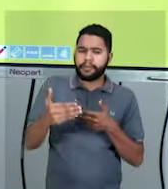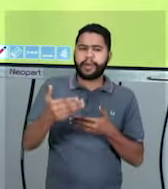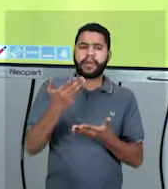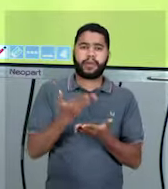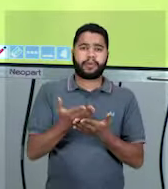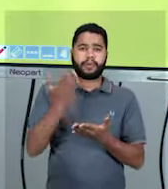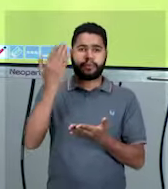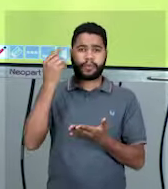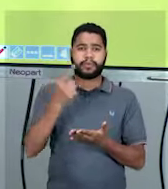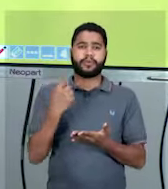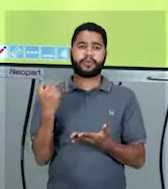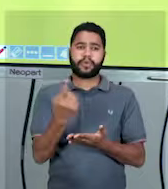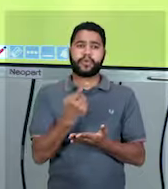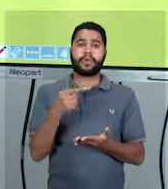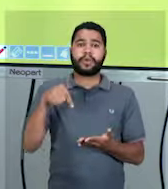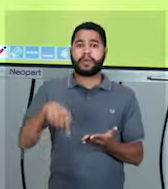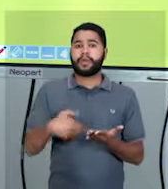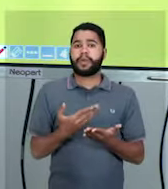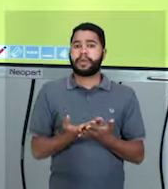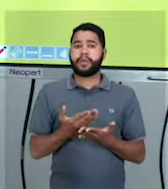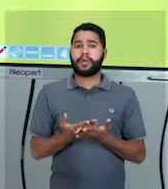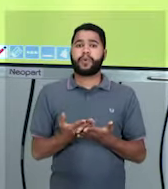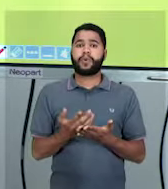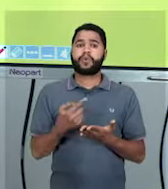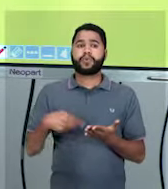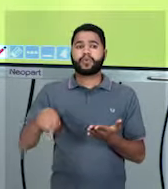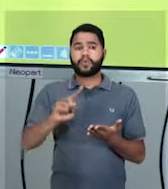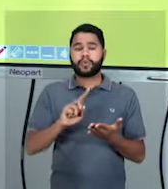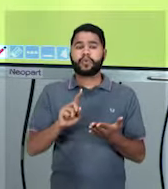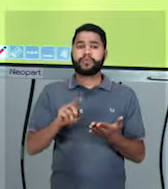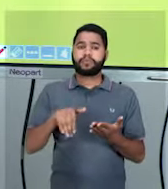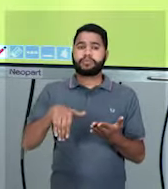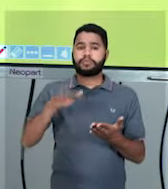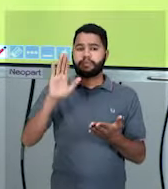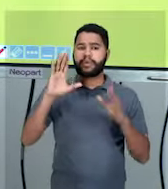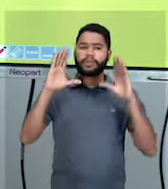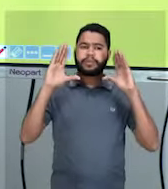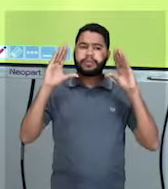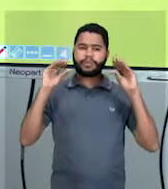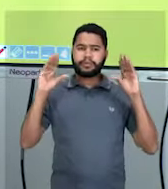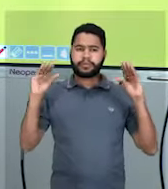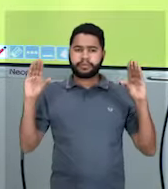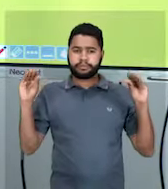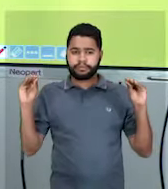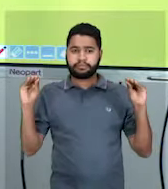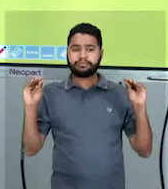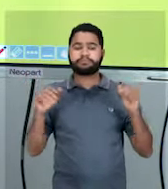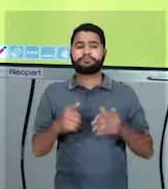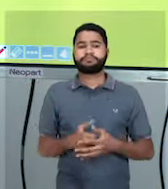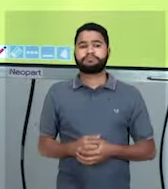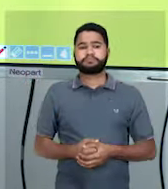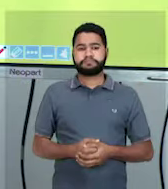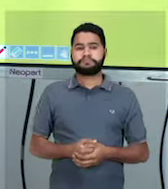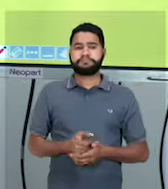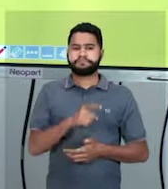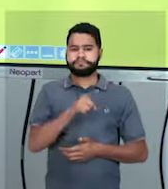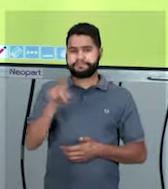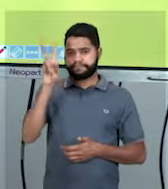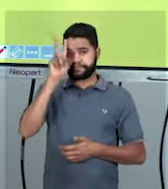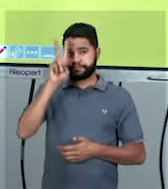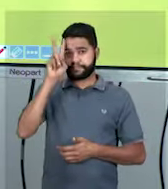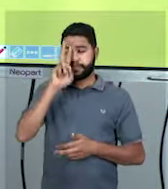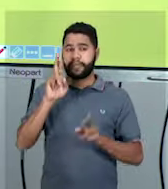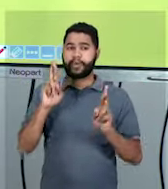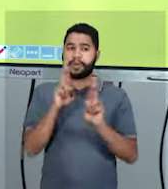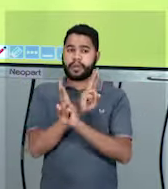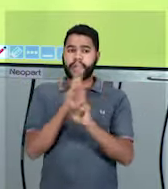nós fizemos. Nessa aula nós iremos fazer com mais tranquilidade ainda. Então, você vai lembrar o seguinte, a